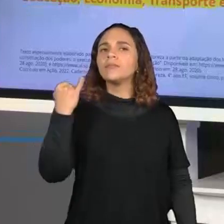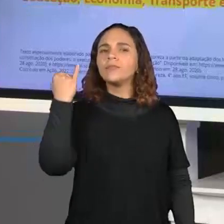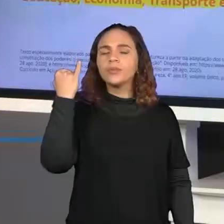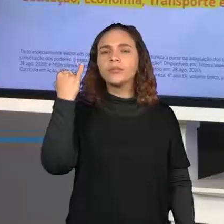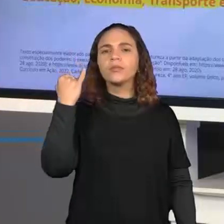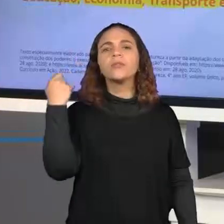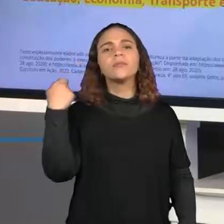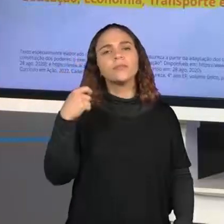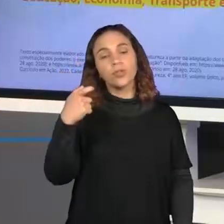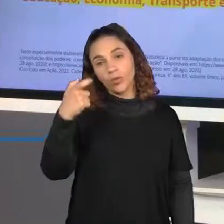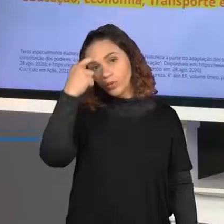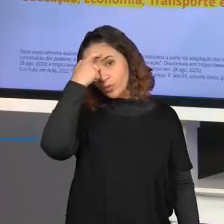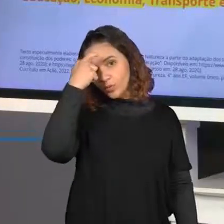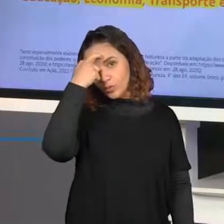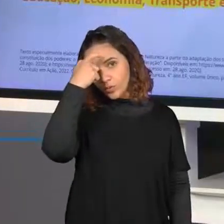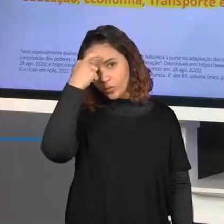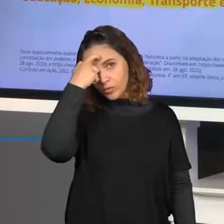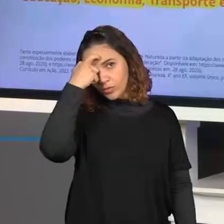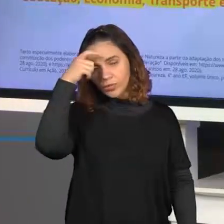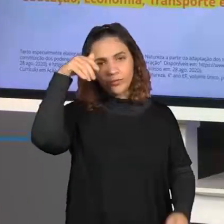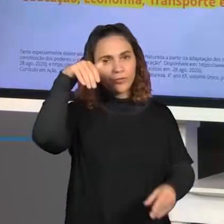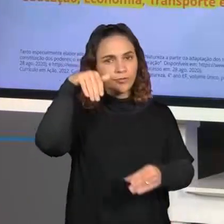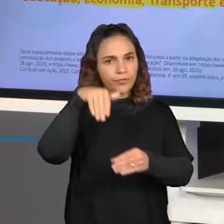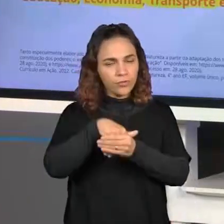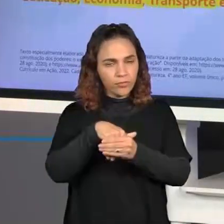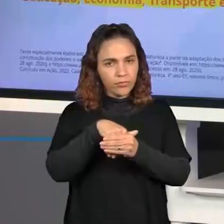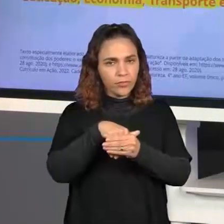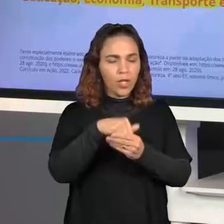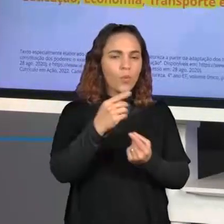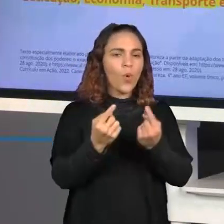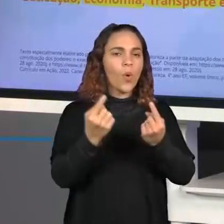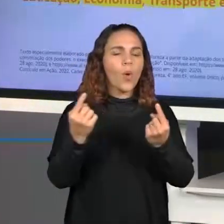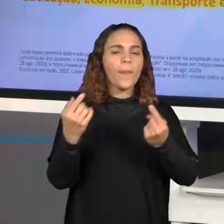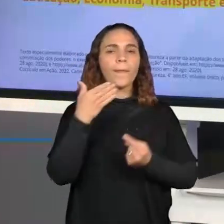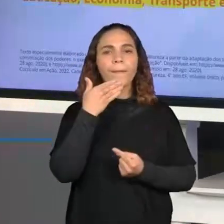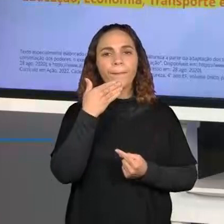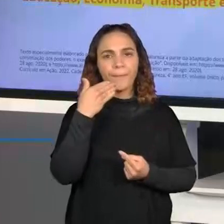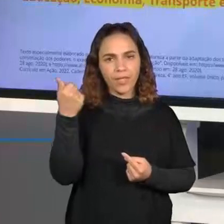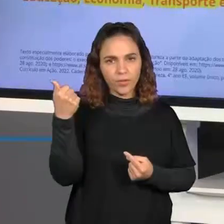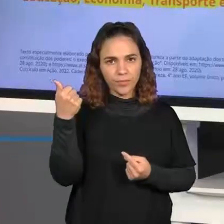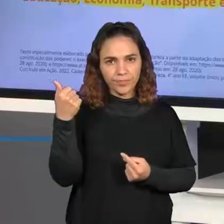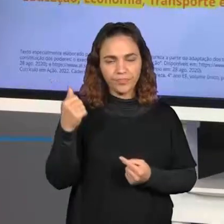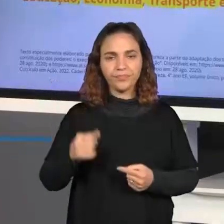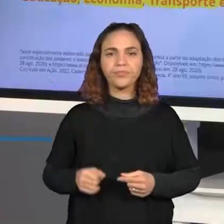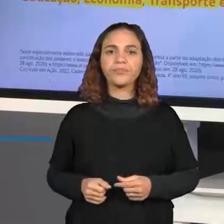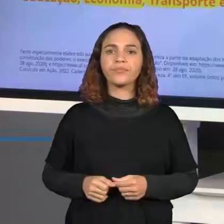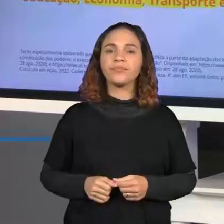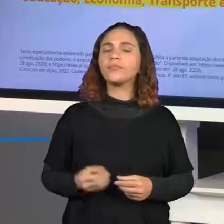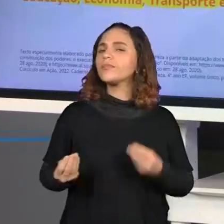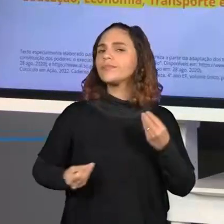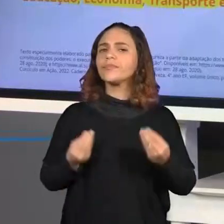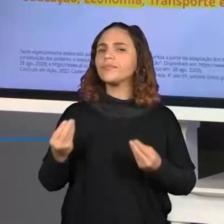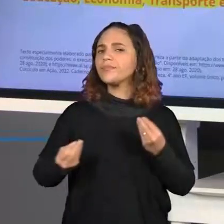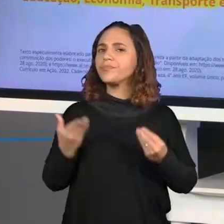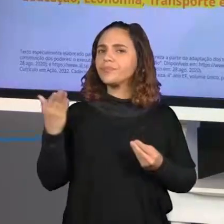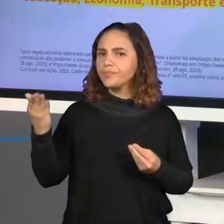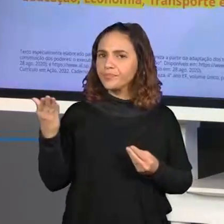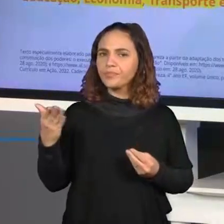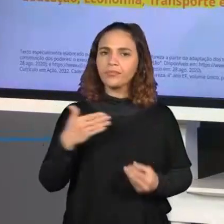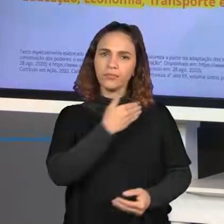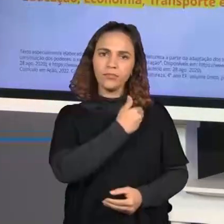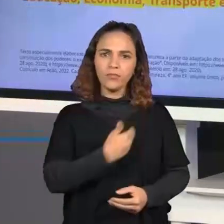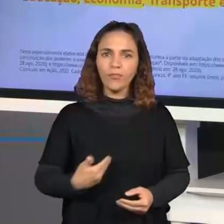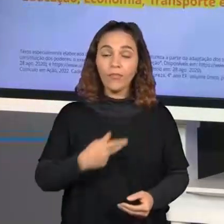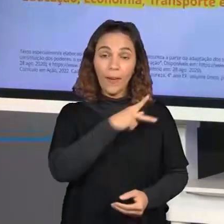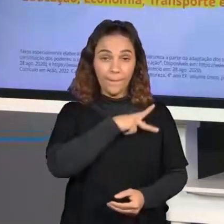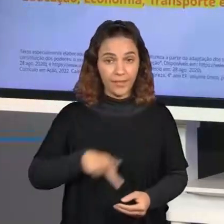aí consciente, buscando aí o melhor candidato aí. Então, a gente consegue perceber aí como a função do presidente é